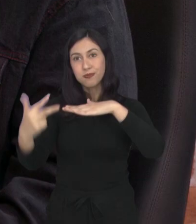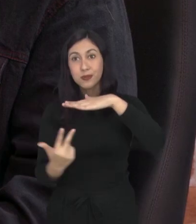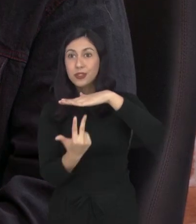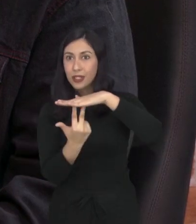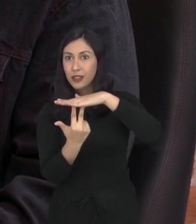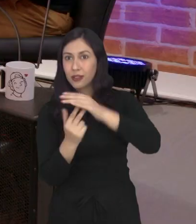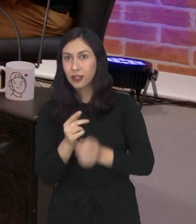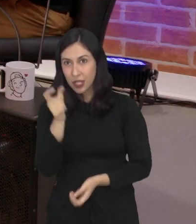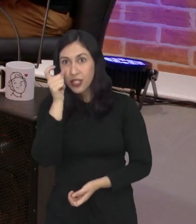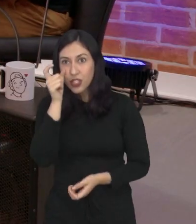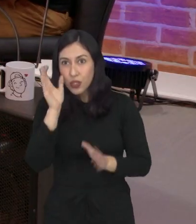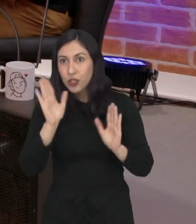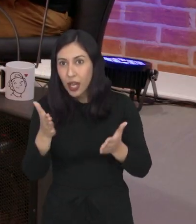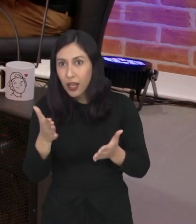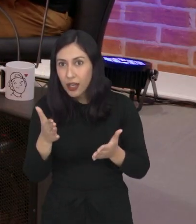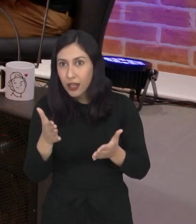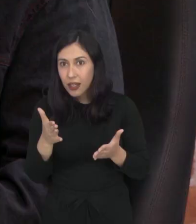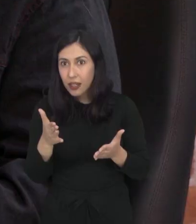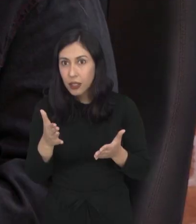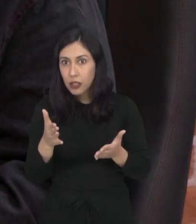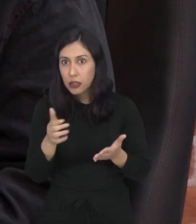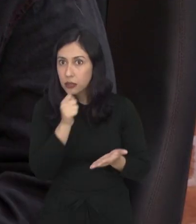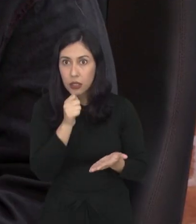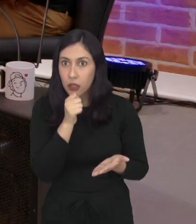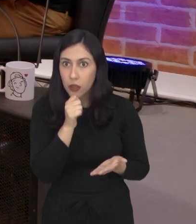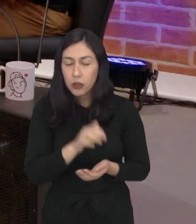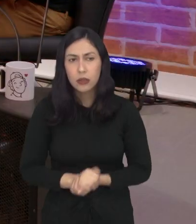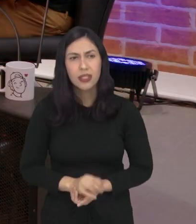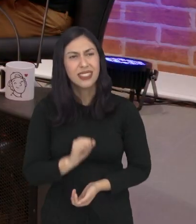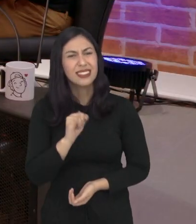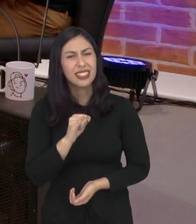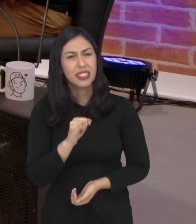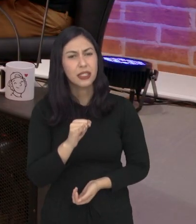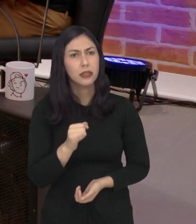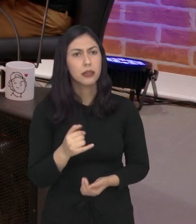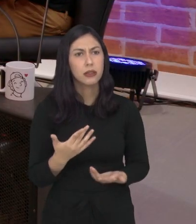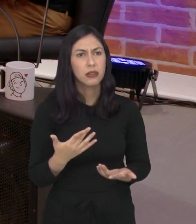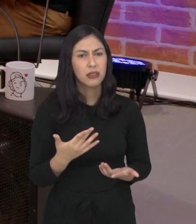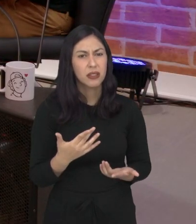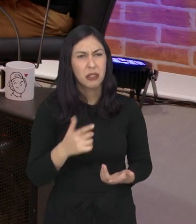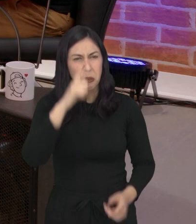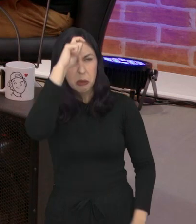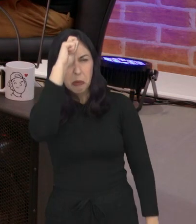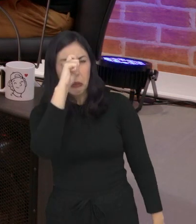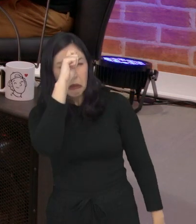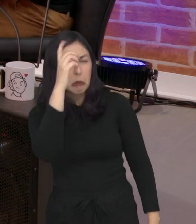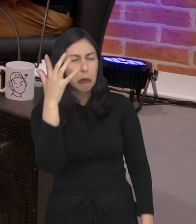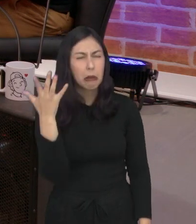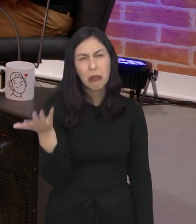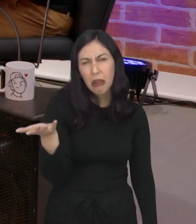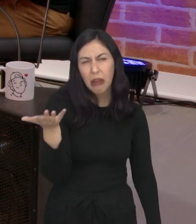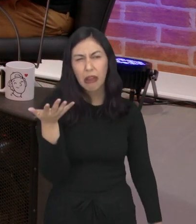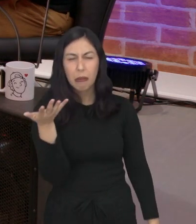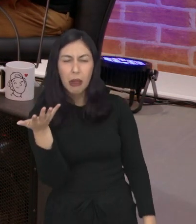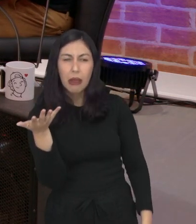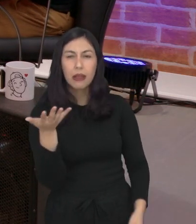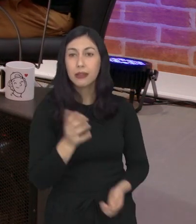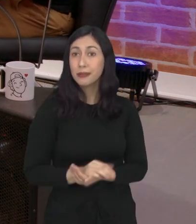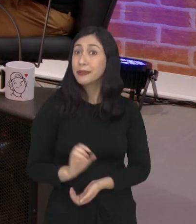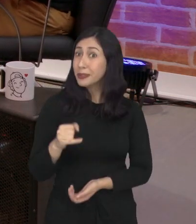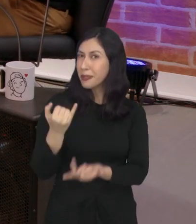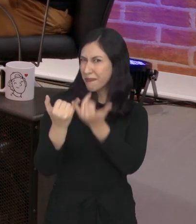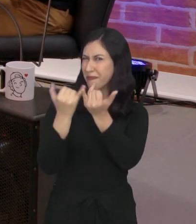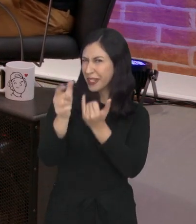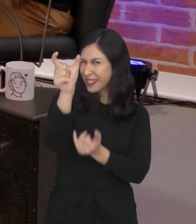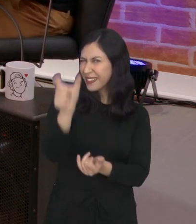Stranger Things? Sabe quando eles estão no... Não assistiu Stranger Things? Sim, aquele menino que tem um bonezinho e tal. Isso, inclusive parece com